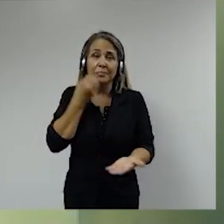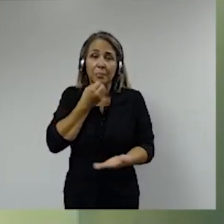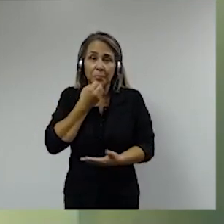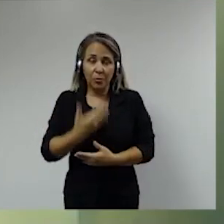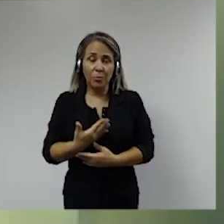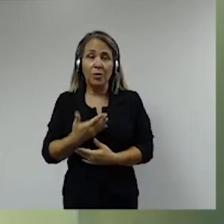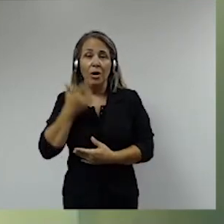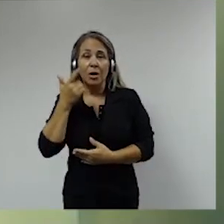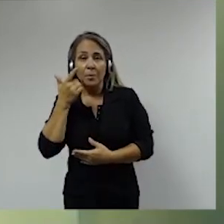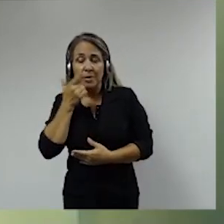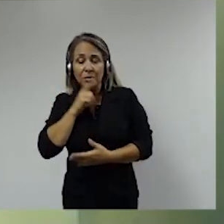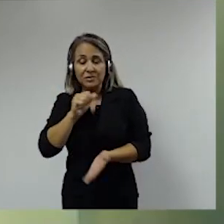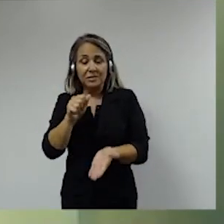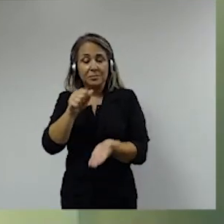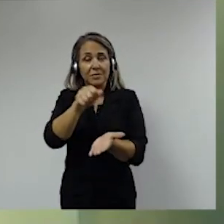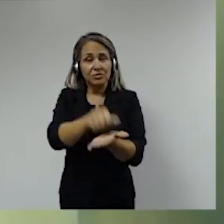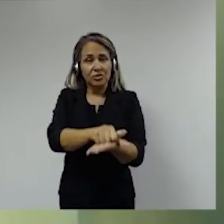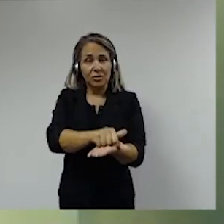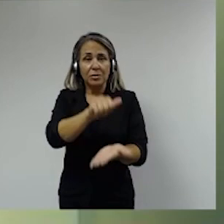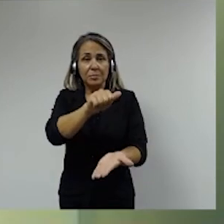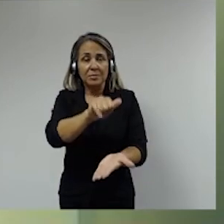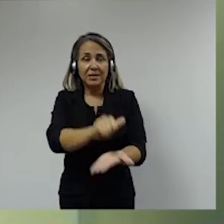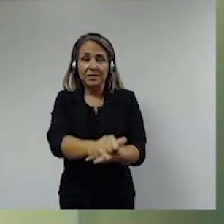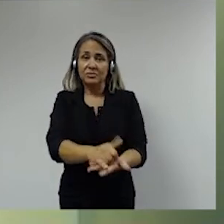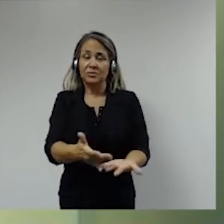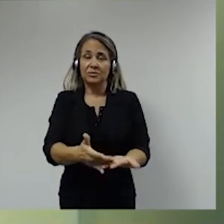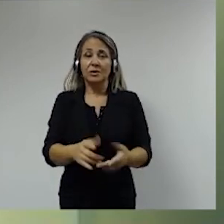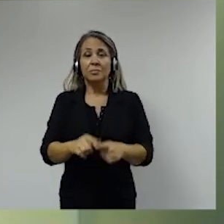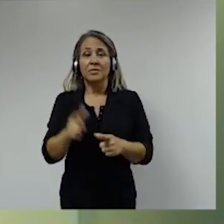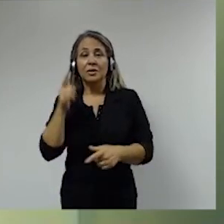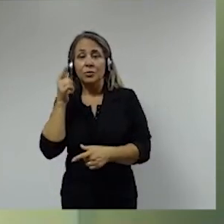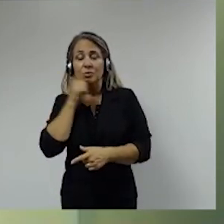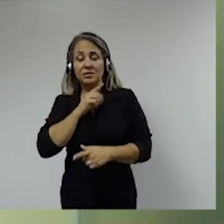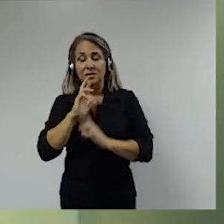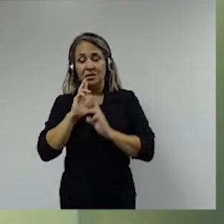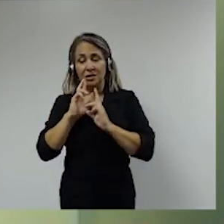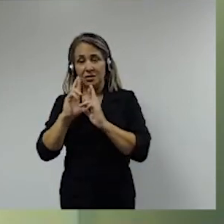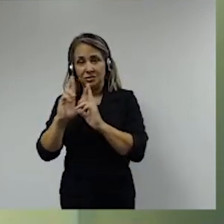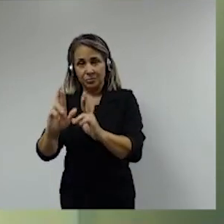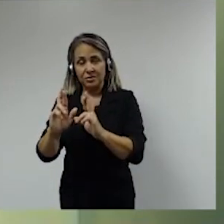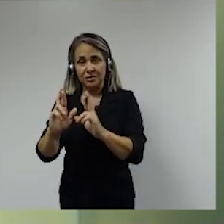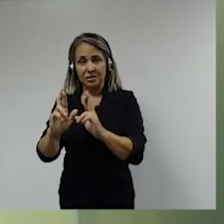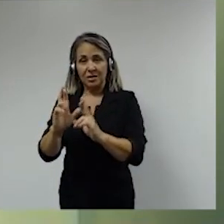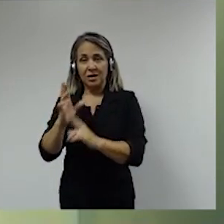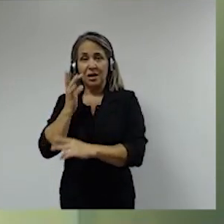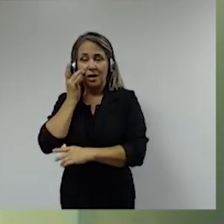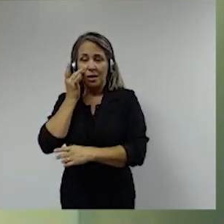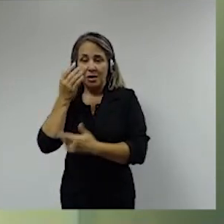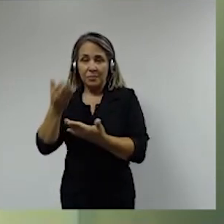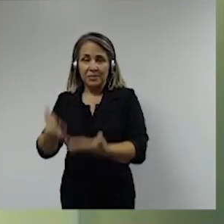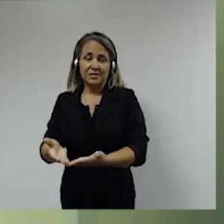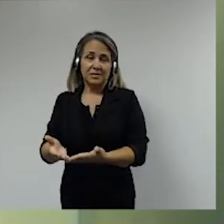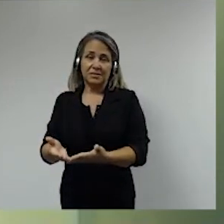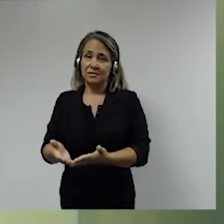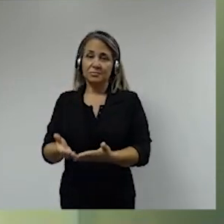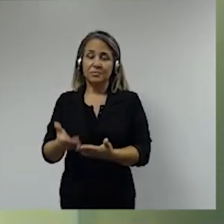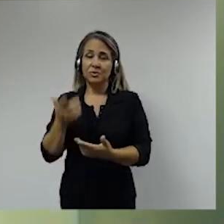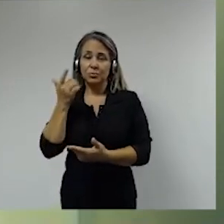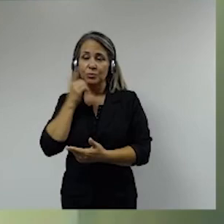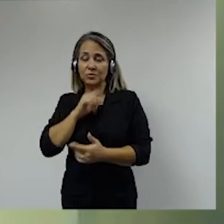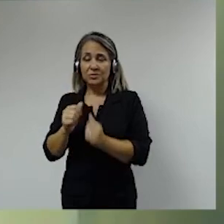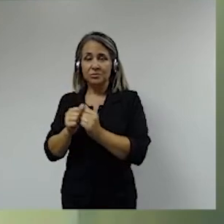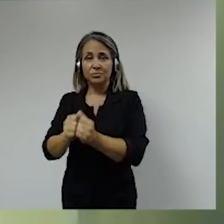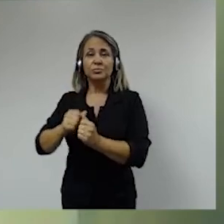bom para baixar um aplicativo, vai lá conseguir responder, estar presente em frente ao